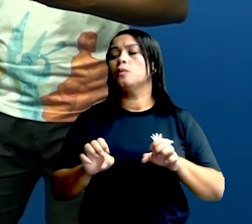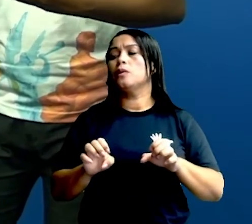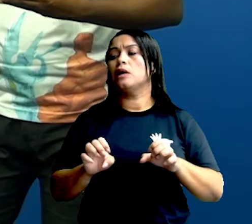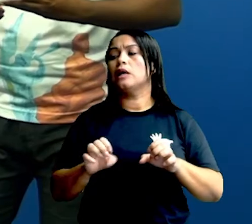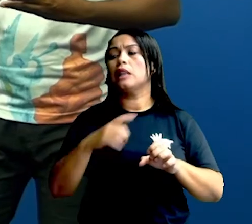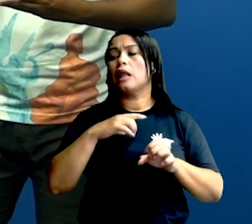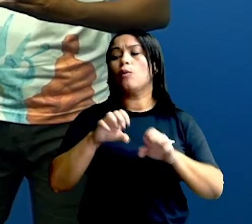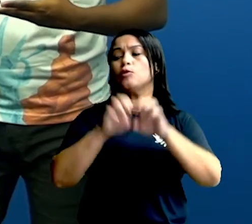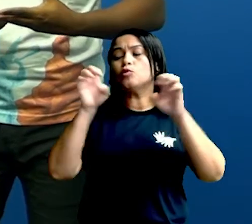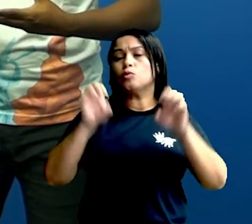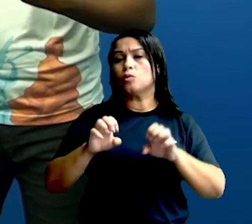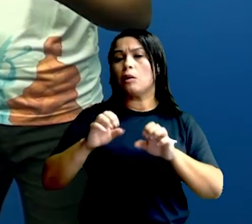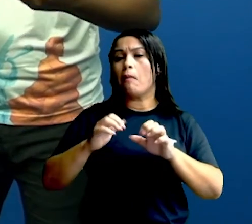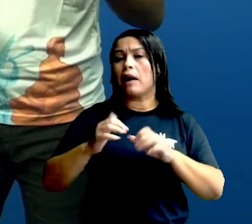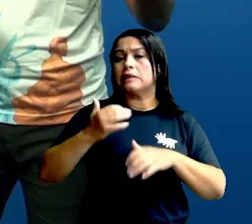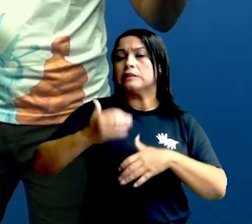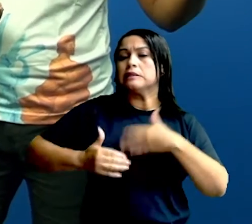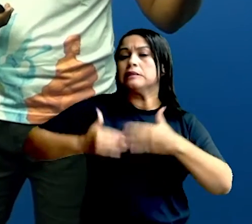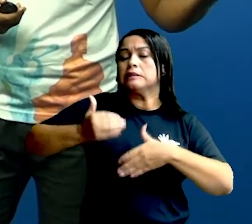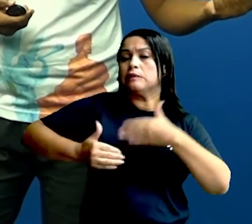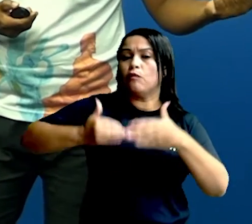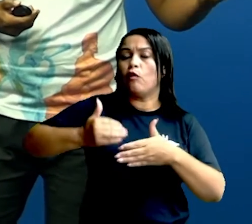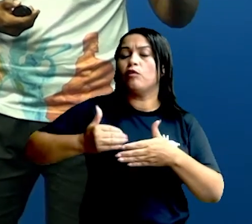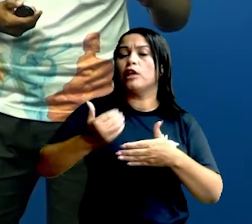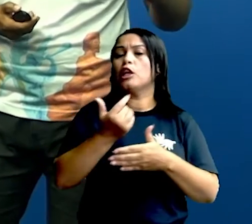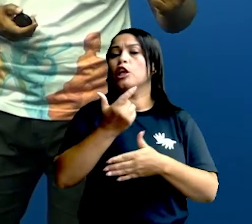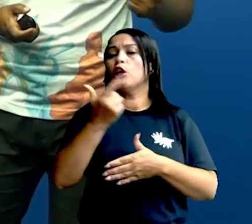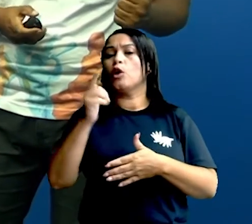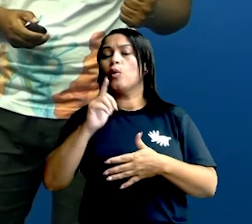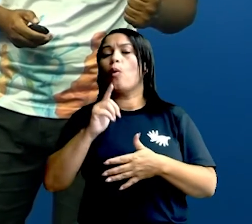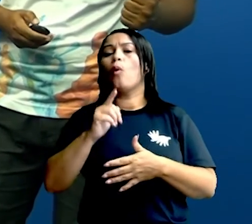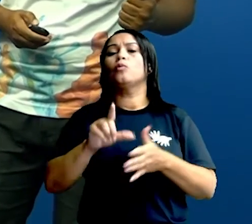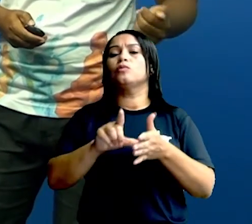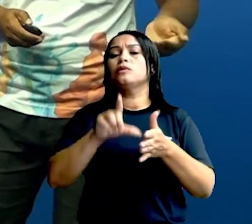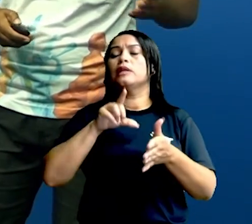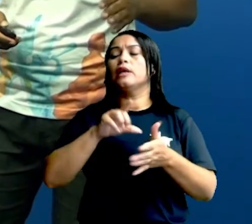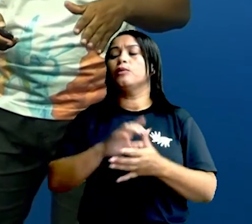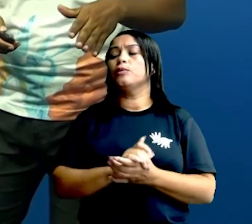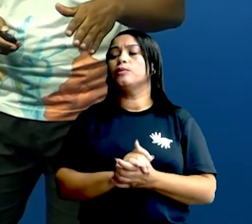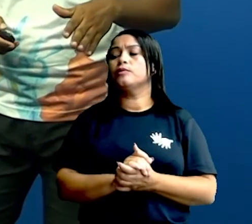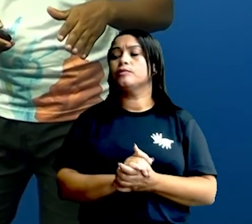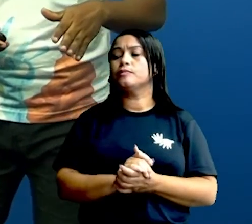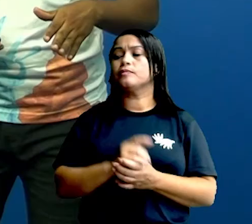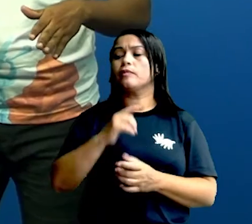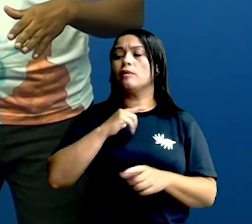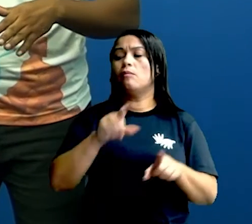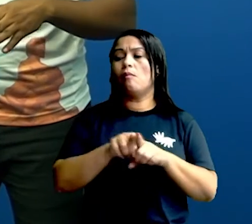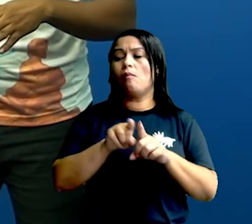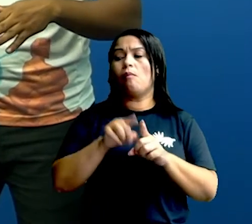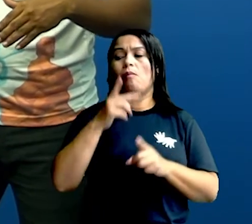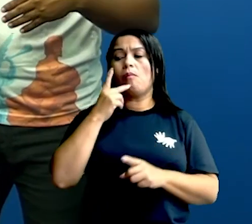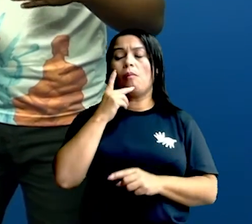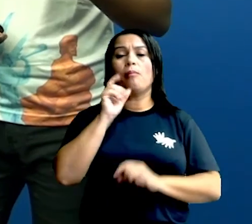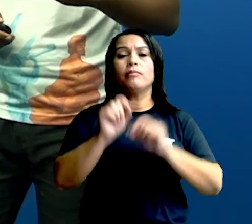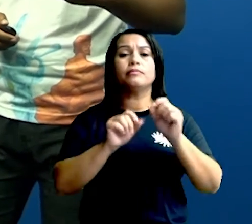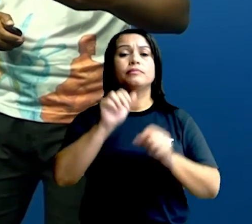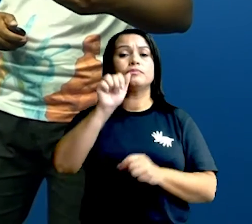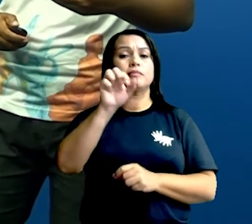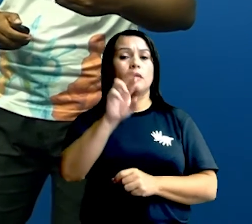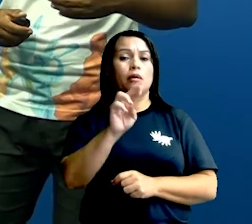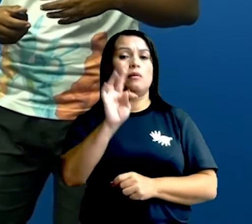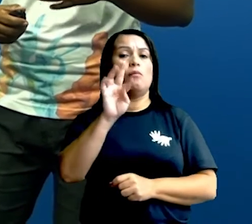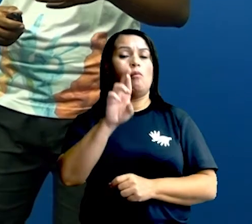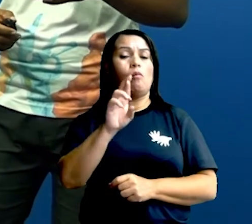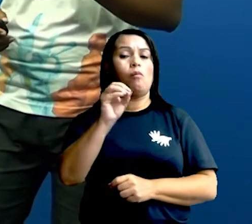com uma estrutura mais desenvolvida do que os outros filos anteriores. Em seguida, falamos sobre os